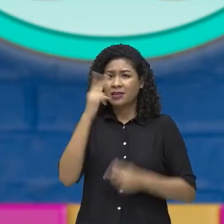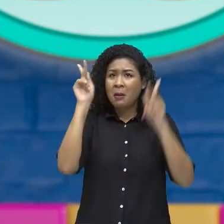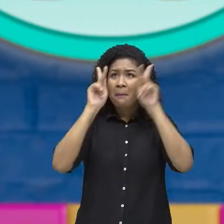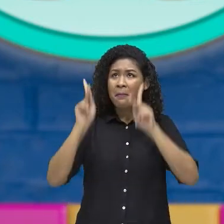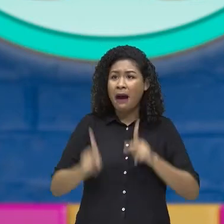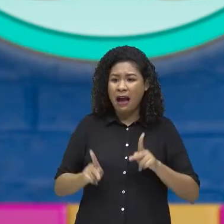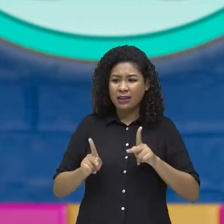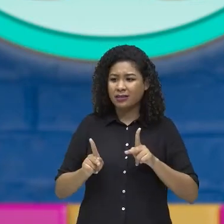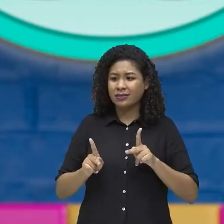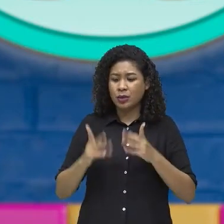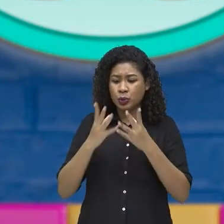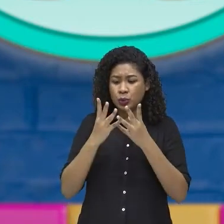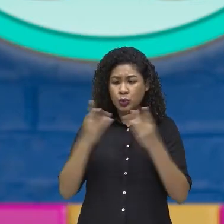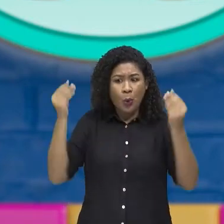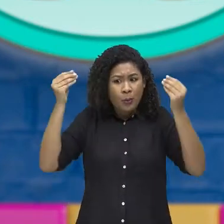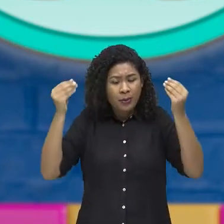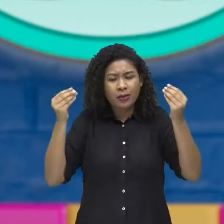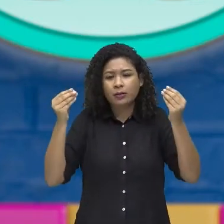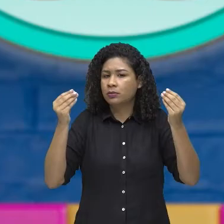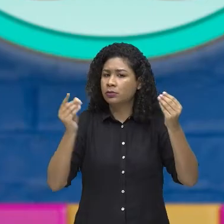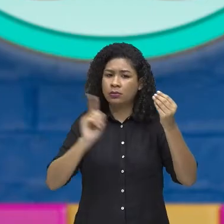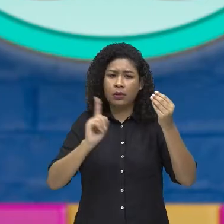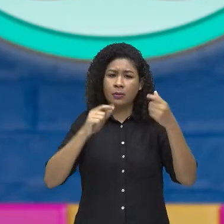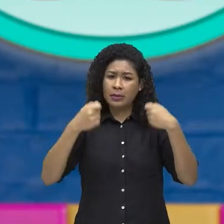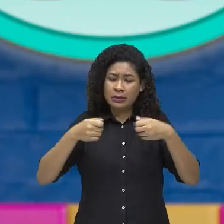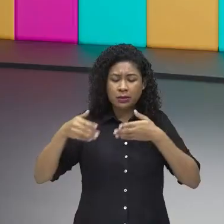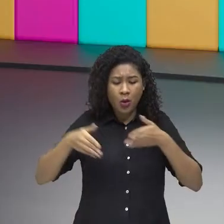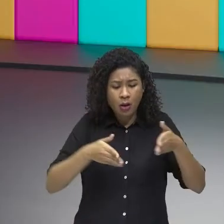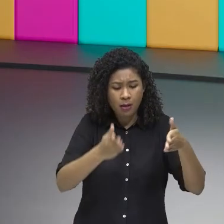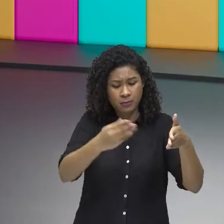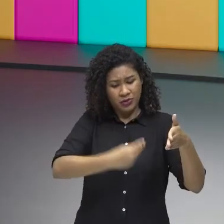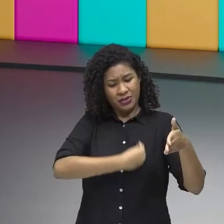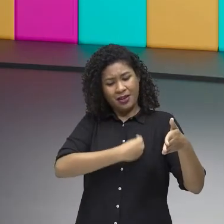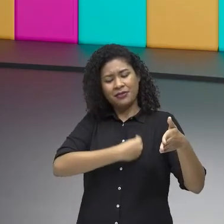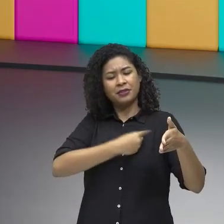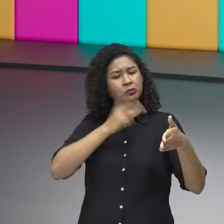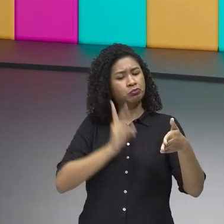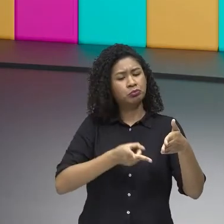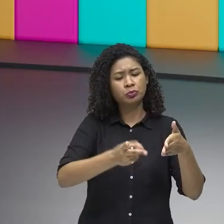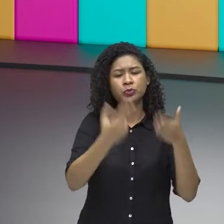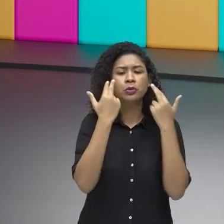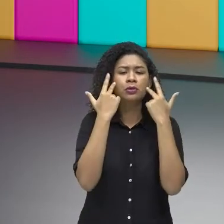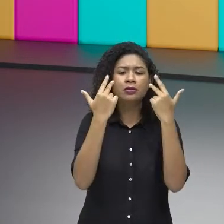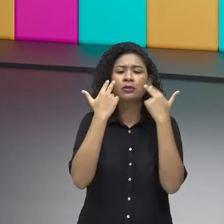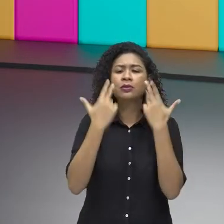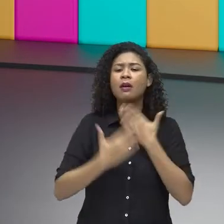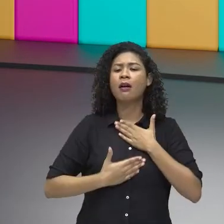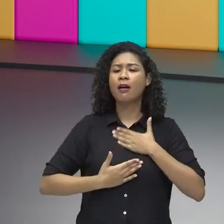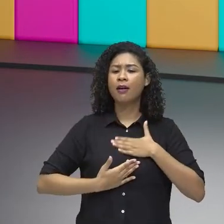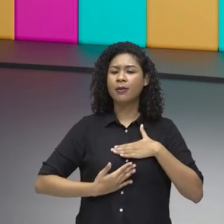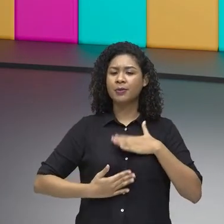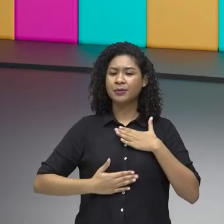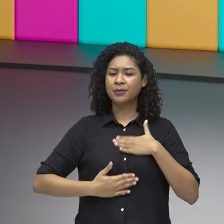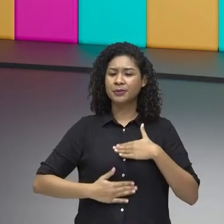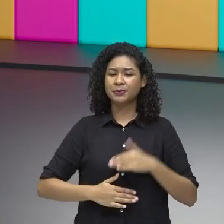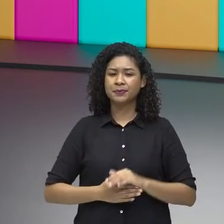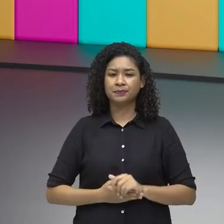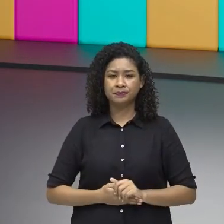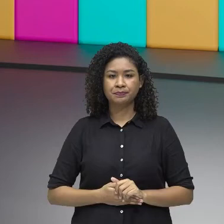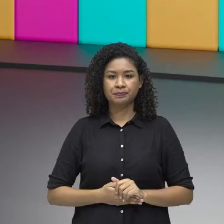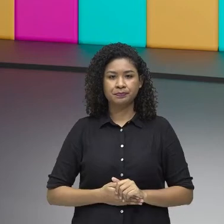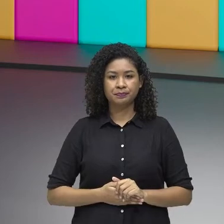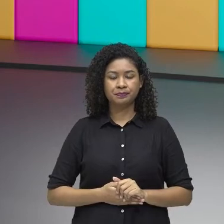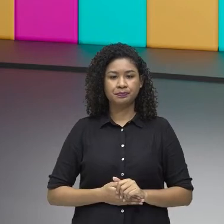tirar a paz. É importante que a gente caminhe com tranquilidade na vida. Seguindo aqui os nossos versos, quando me amei de